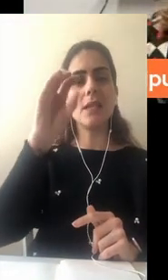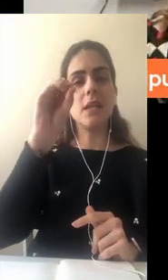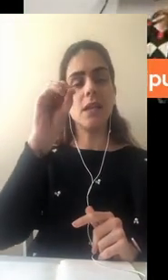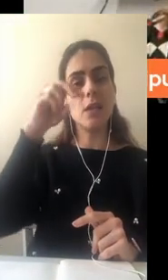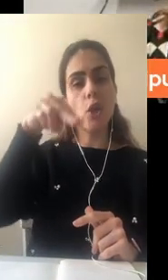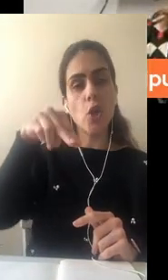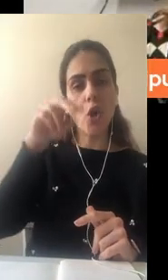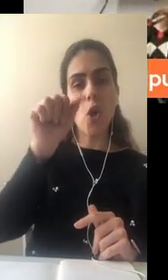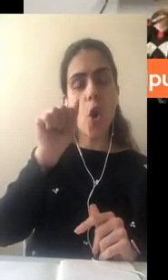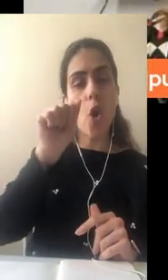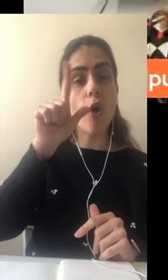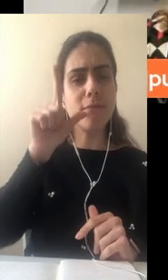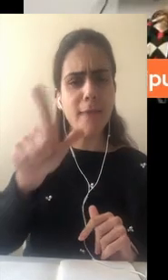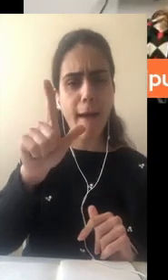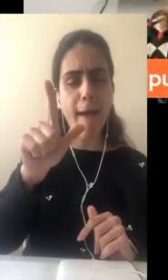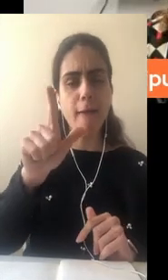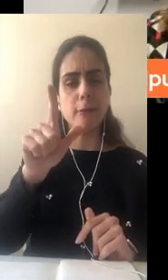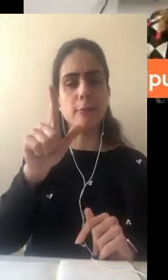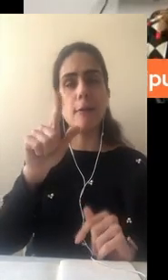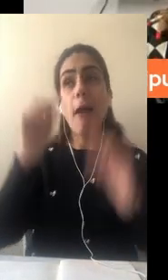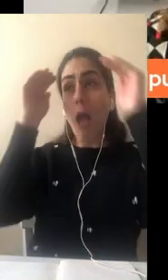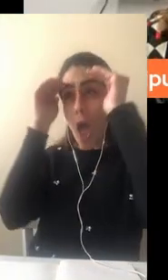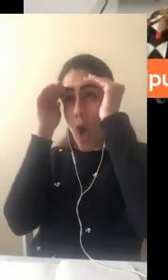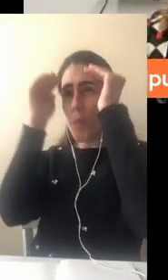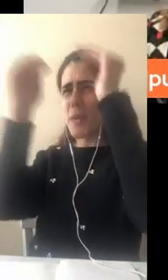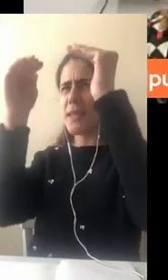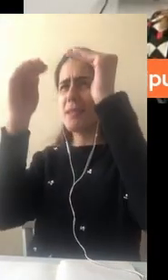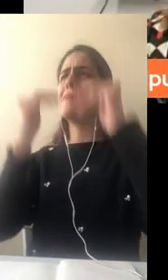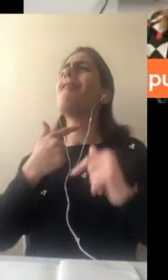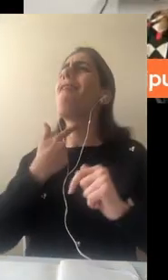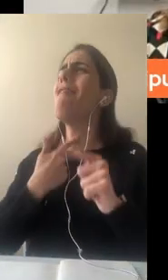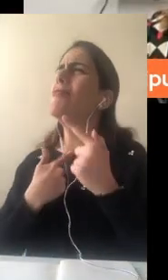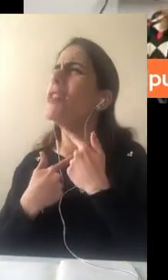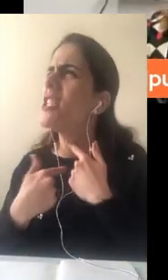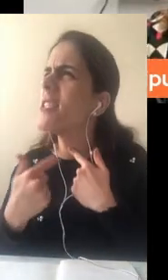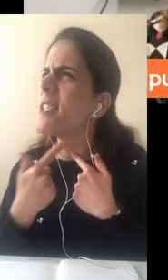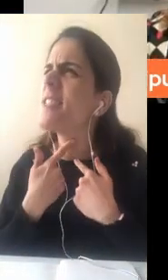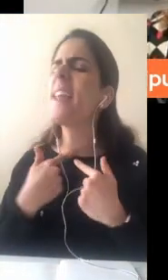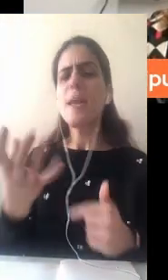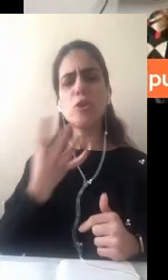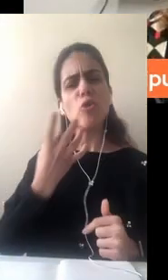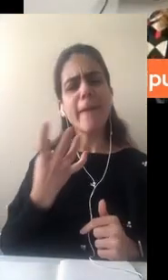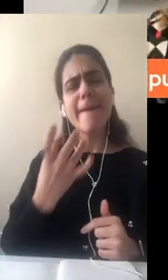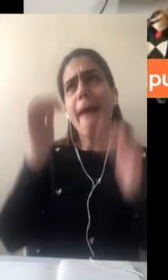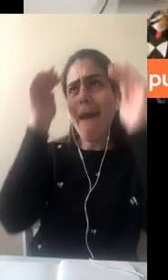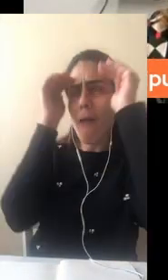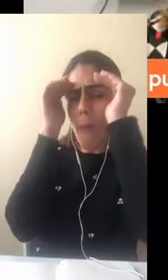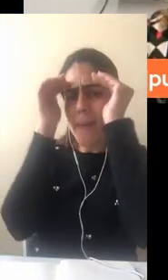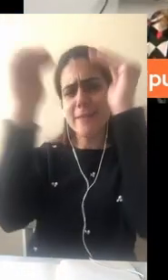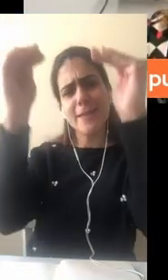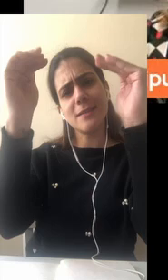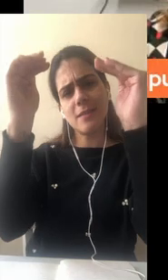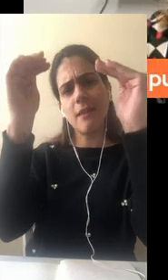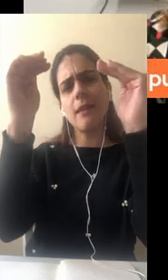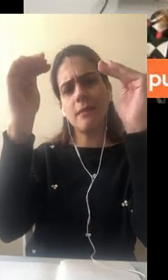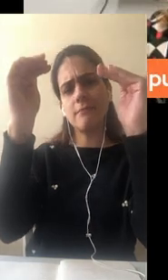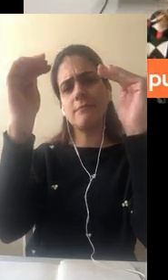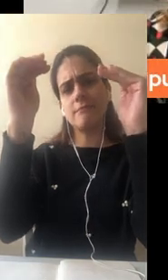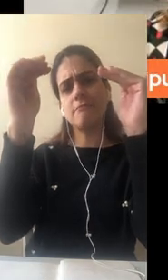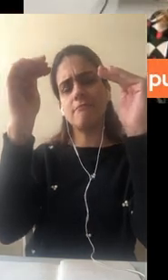eu quero isso. Eu desejo obedecer e servir por livre e espontânea vontade, porque,